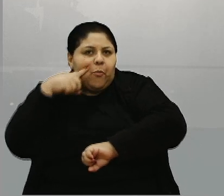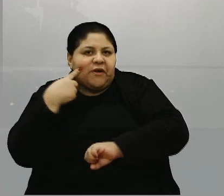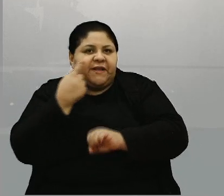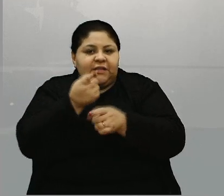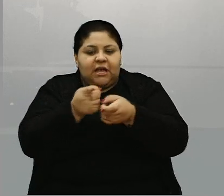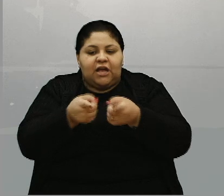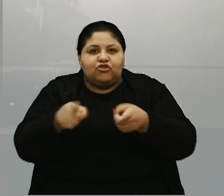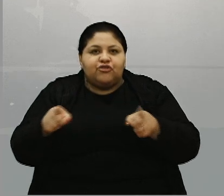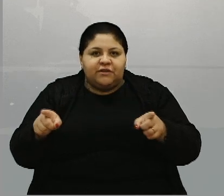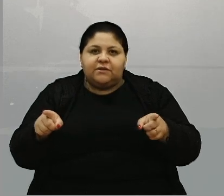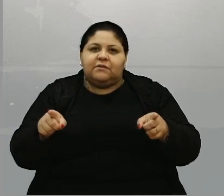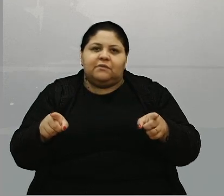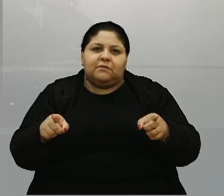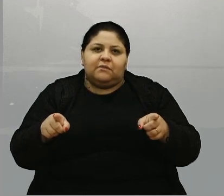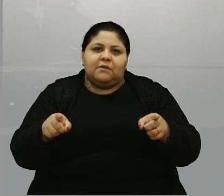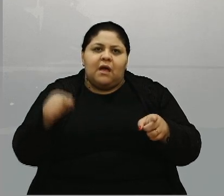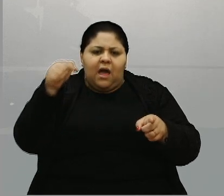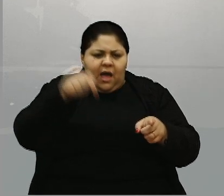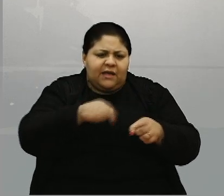é muito rica,